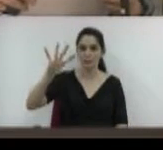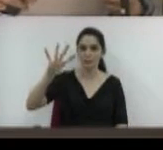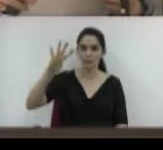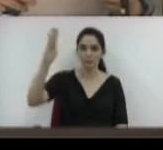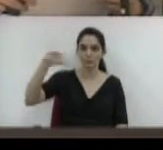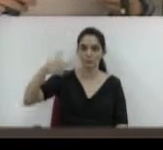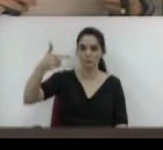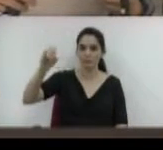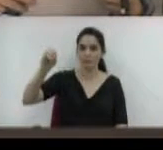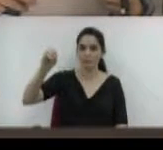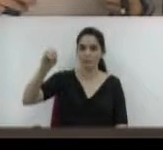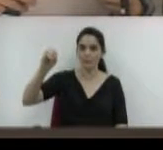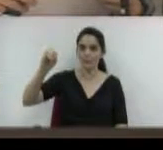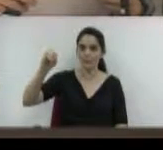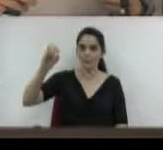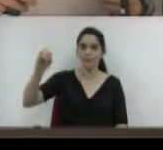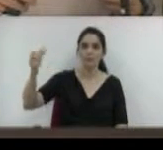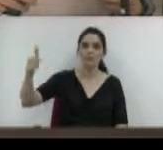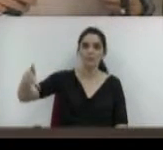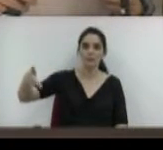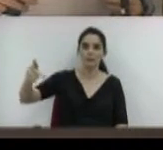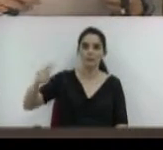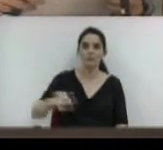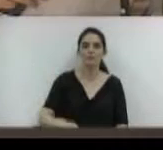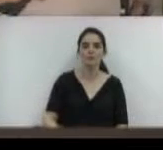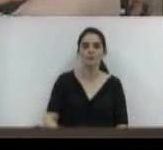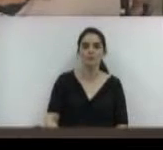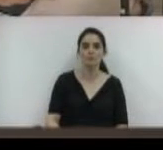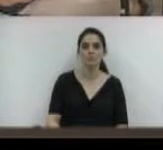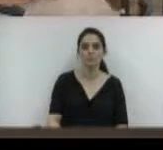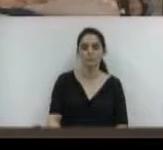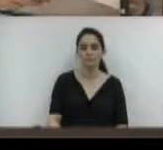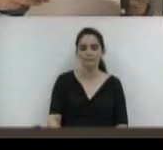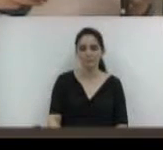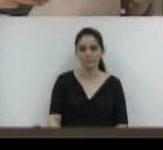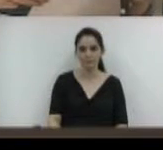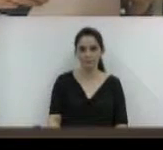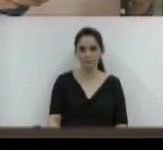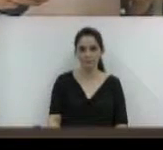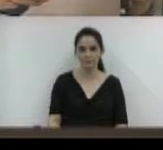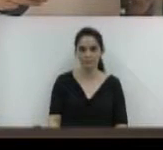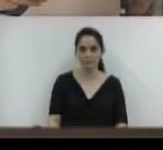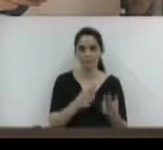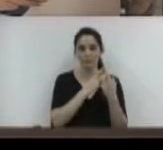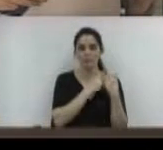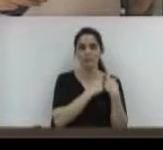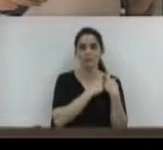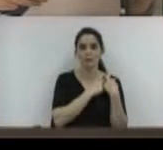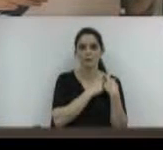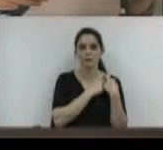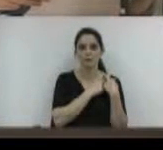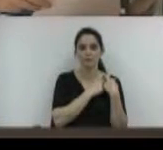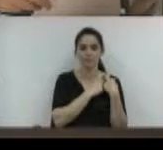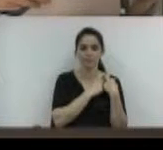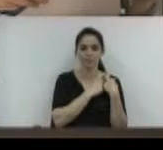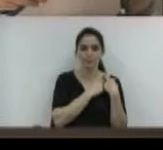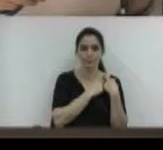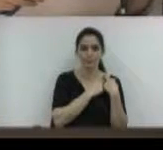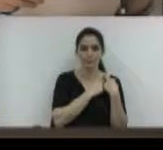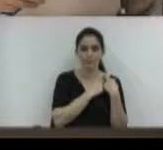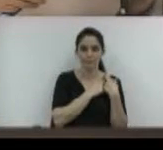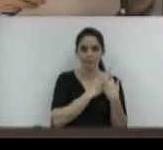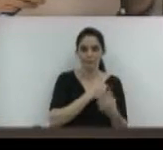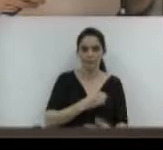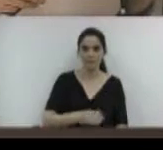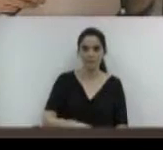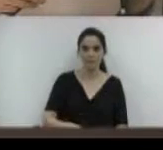314/2007 e 331/2007 e da outras providências. Autor, vereadora doutora Mayra da Costa,